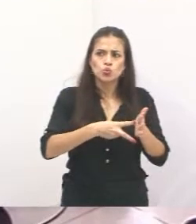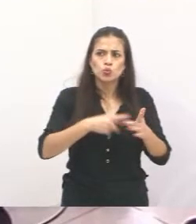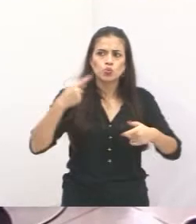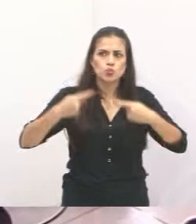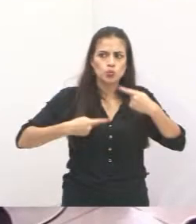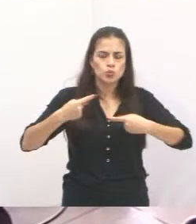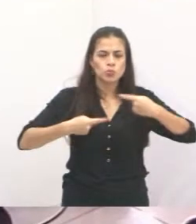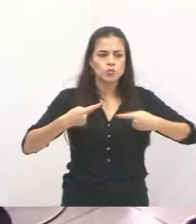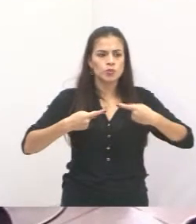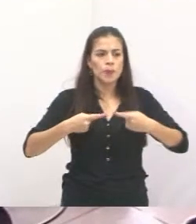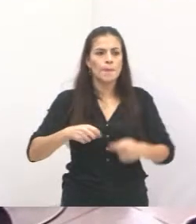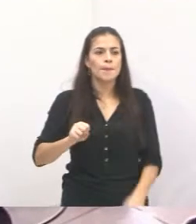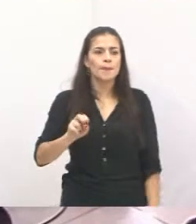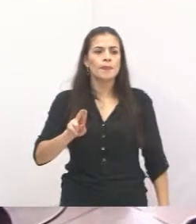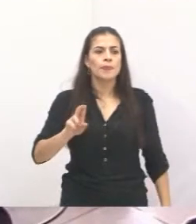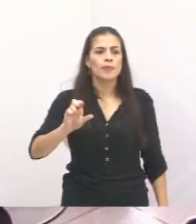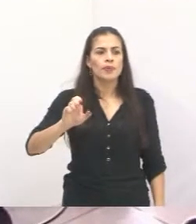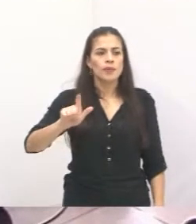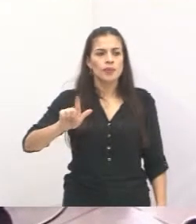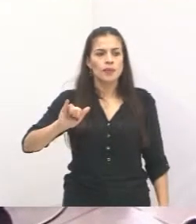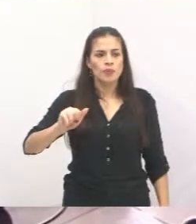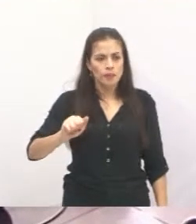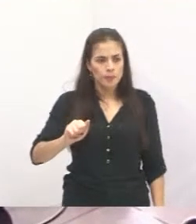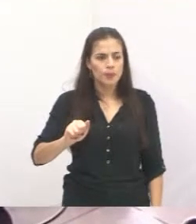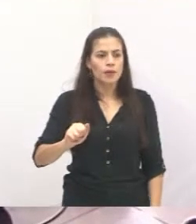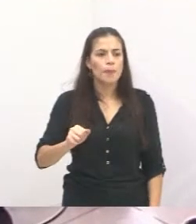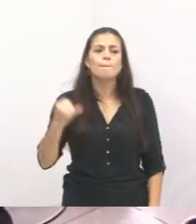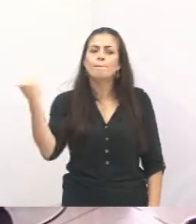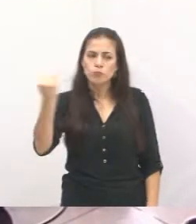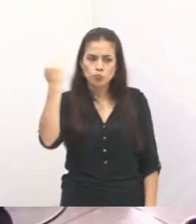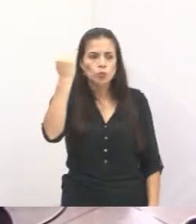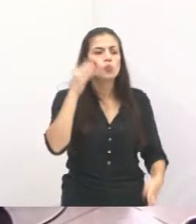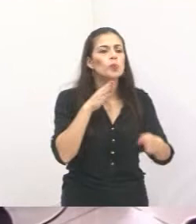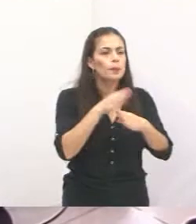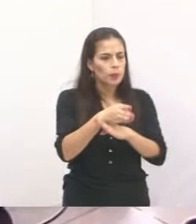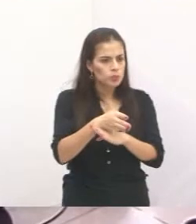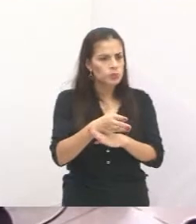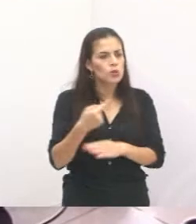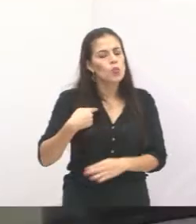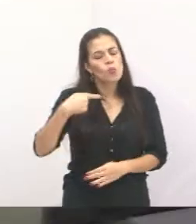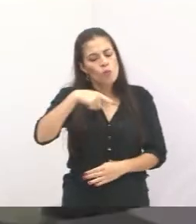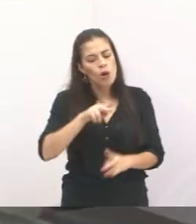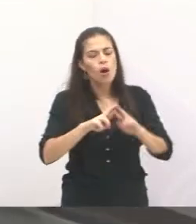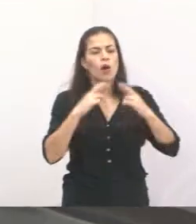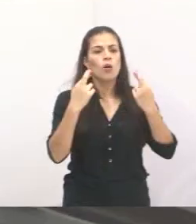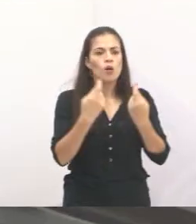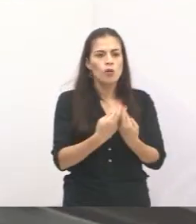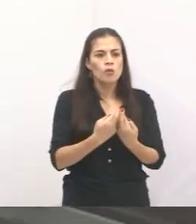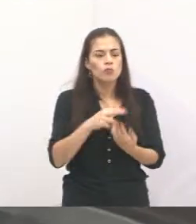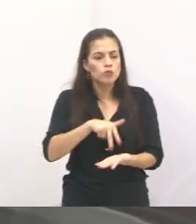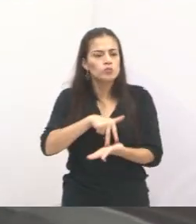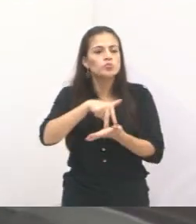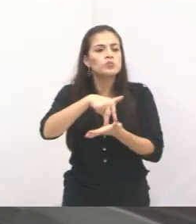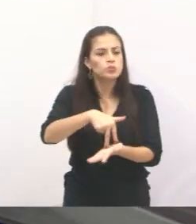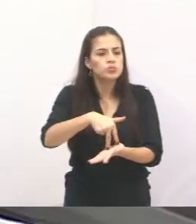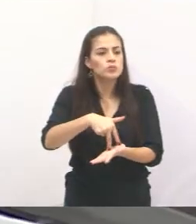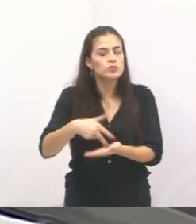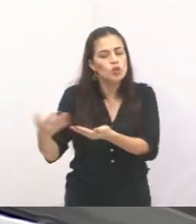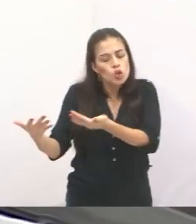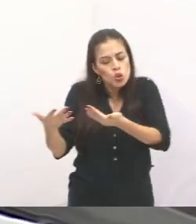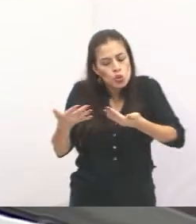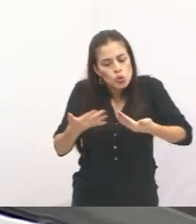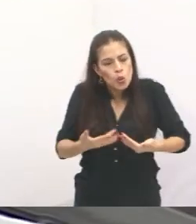discussão, né? A Sueli, foi importante, Sueli, a sua participação. Eu estava na reunião, vi quando você se levantou, se posicionou, trouxe